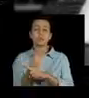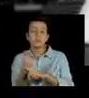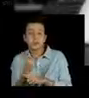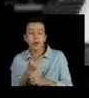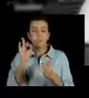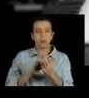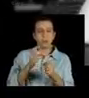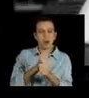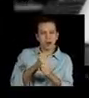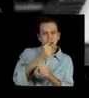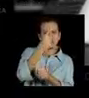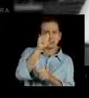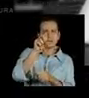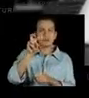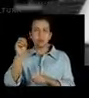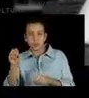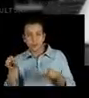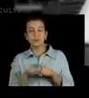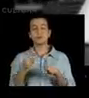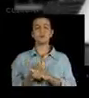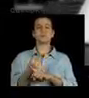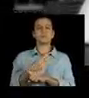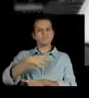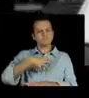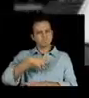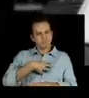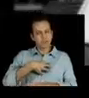eu buscava já naquela época, nos anos 50,